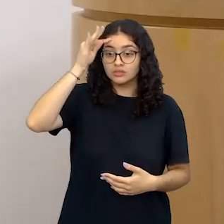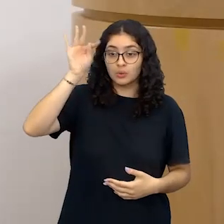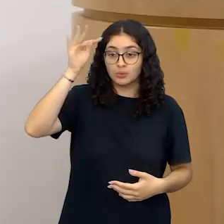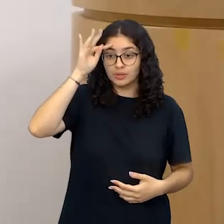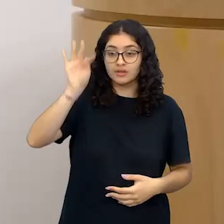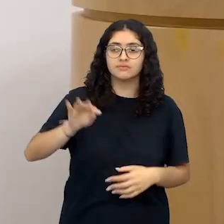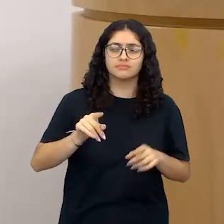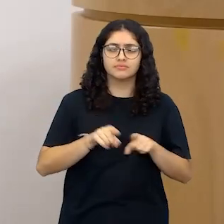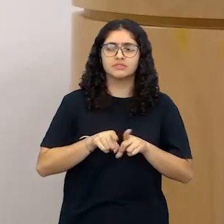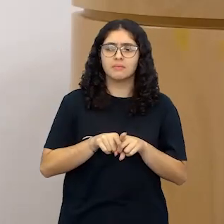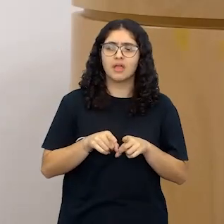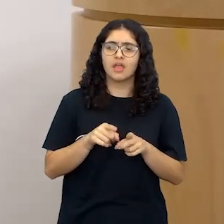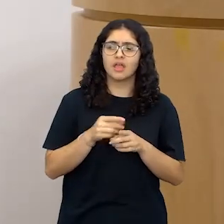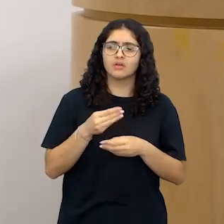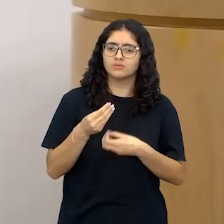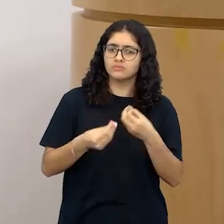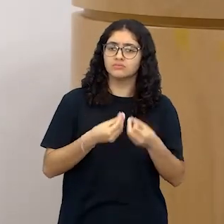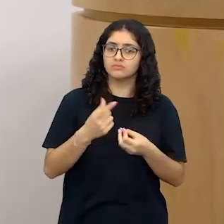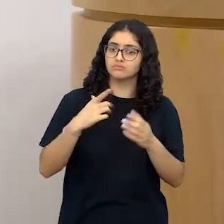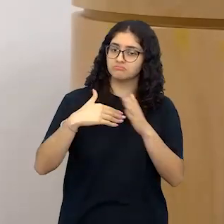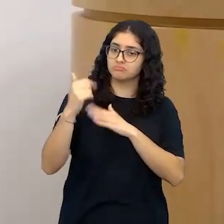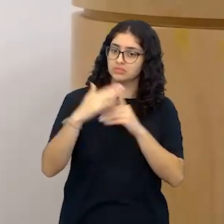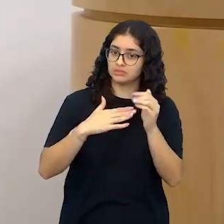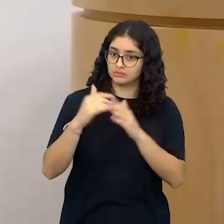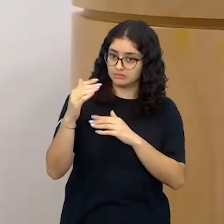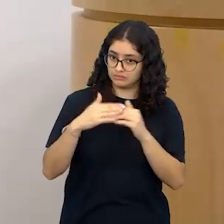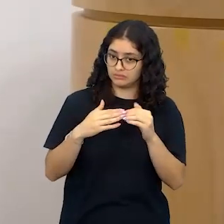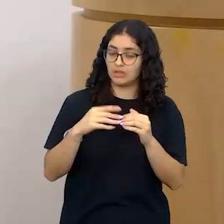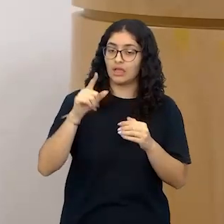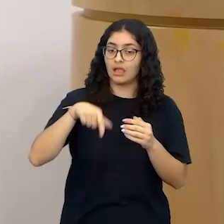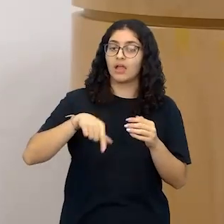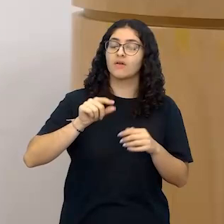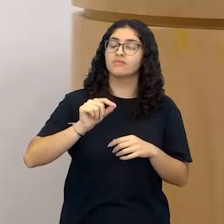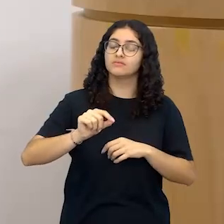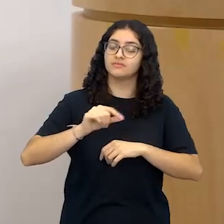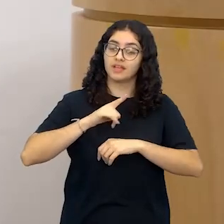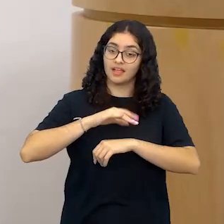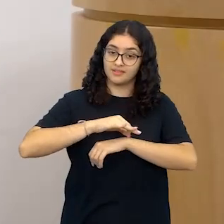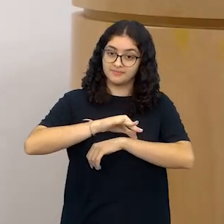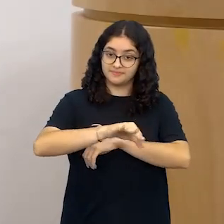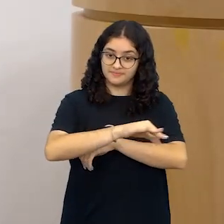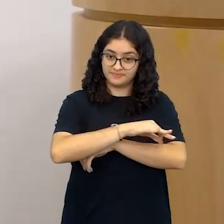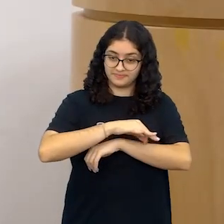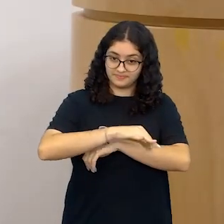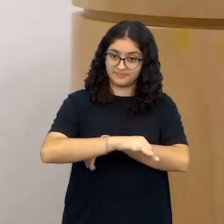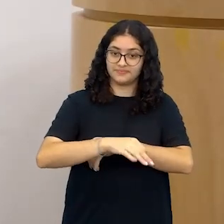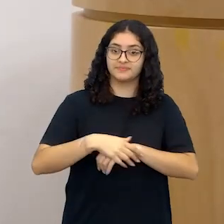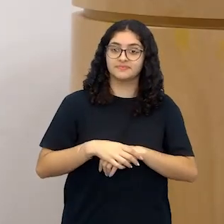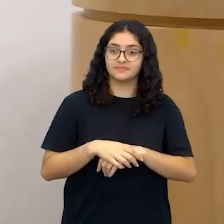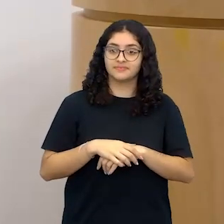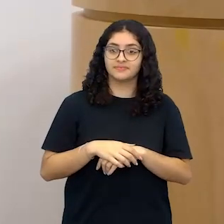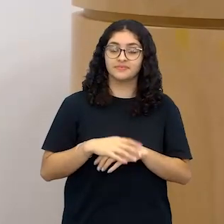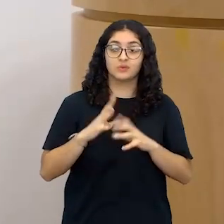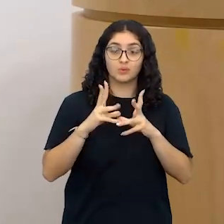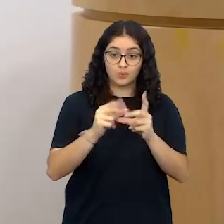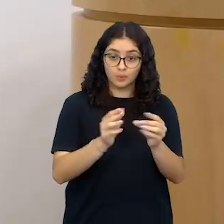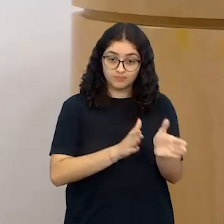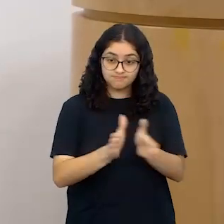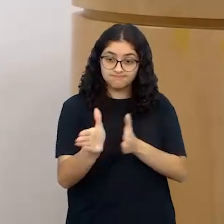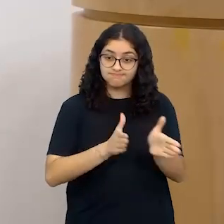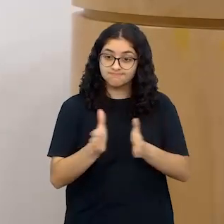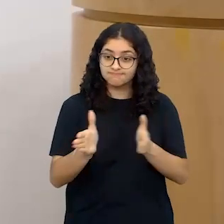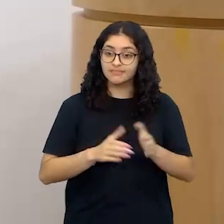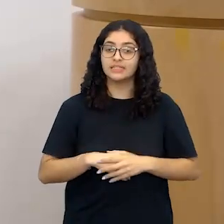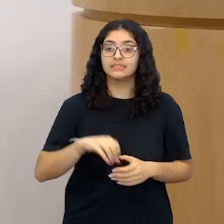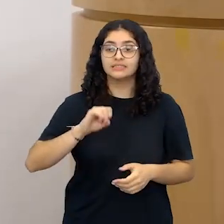e como que ela traz a prática. Então, é da arquitetura, é para ser acesso a todos. Então,